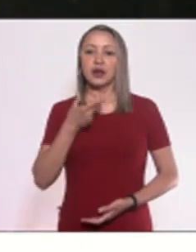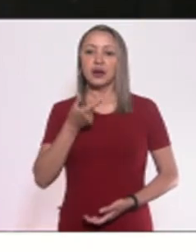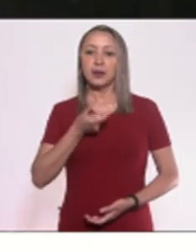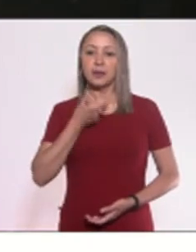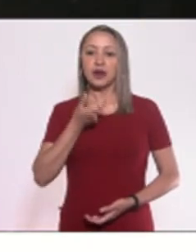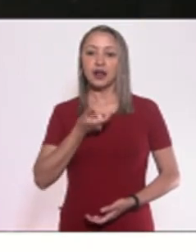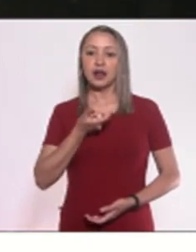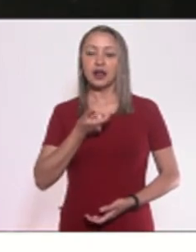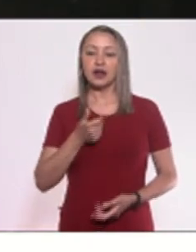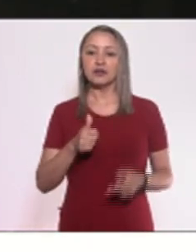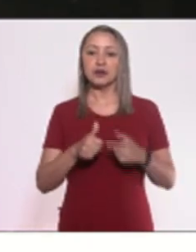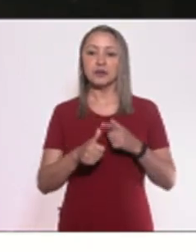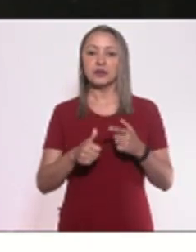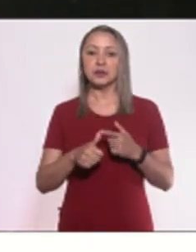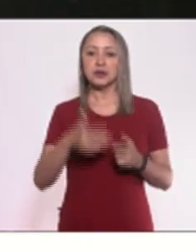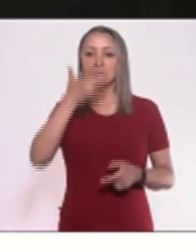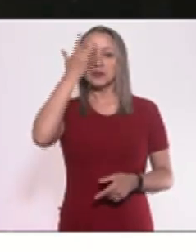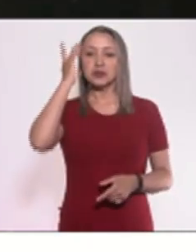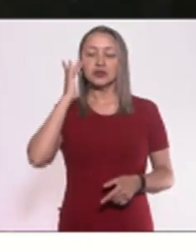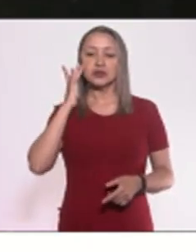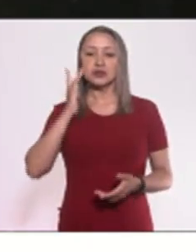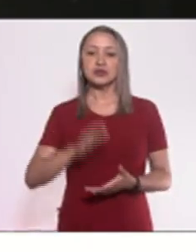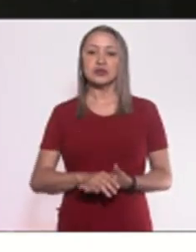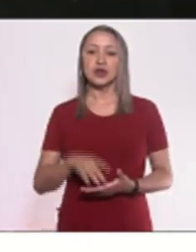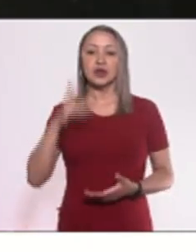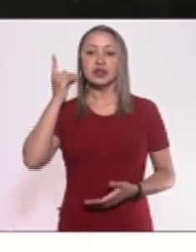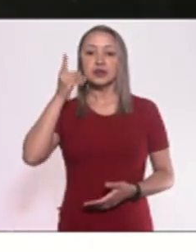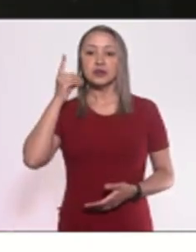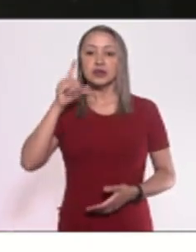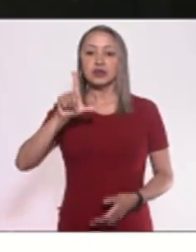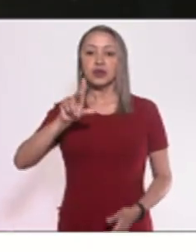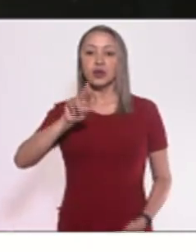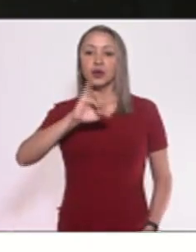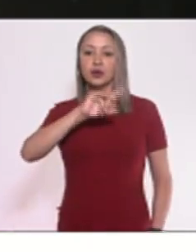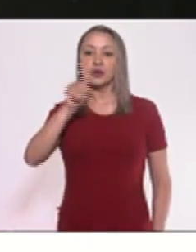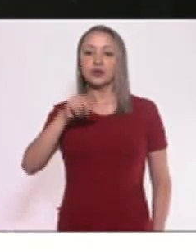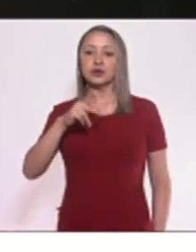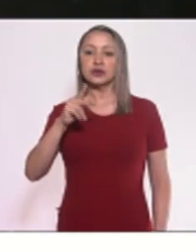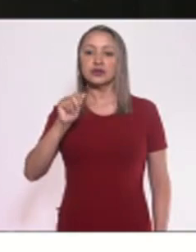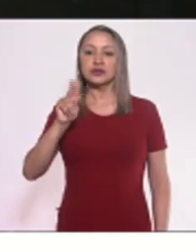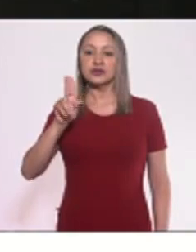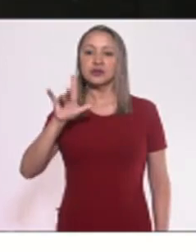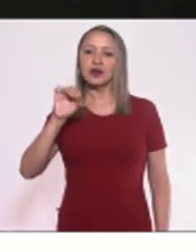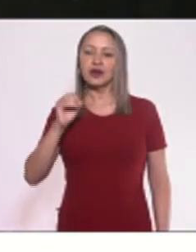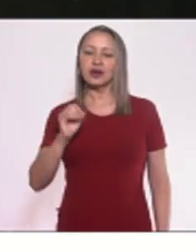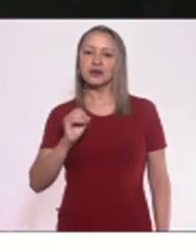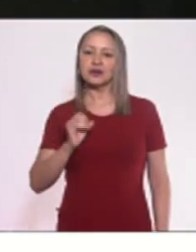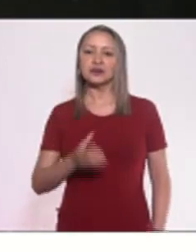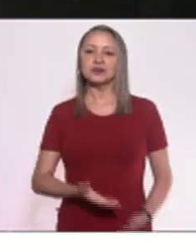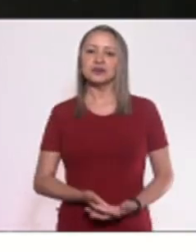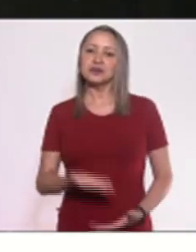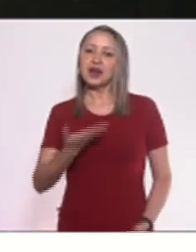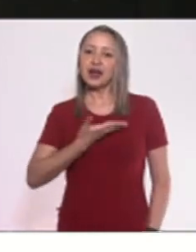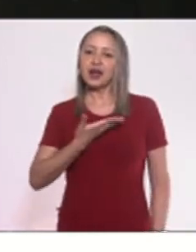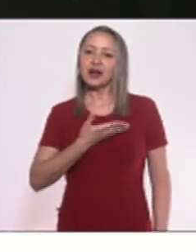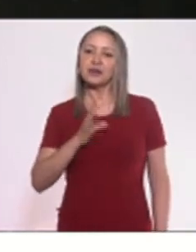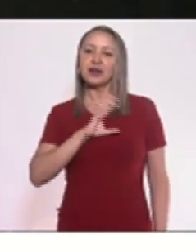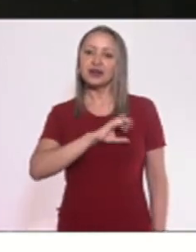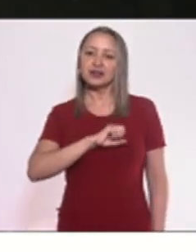palavra, o primeiro orador inscrito, o nobre deputado Luiz Paulo. Nobre e querido